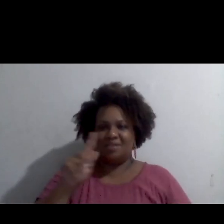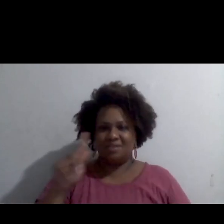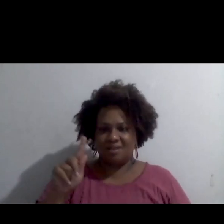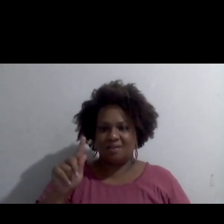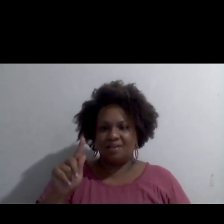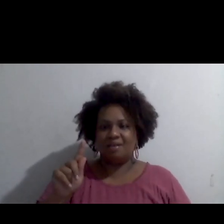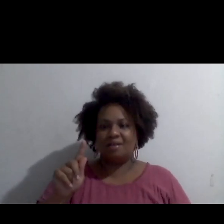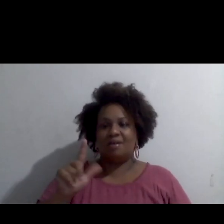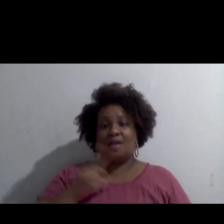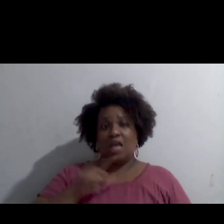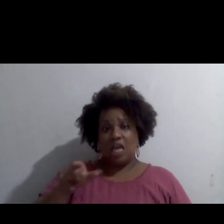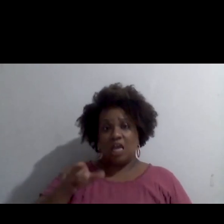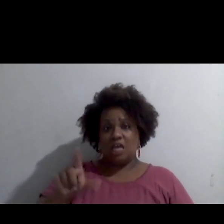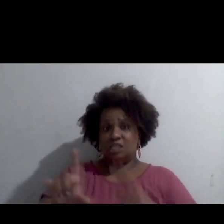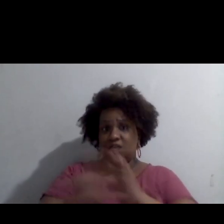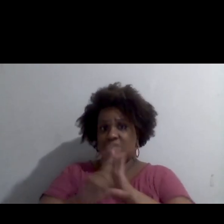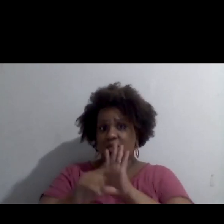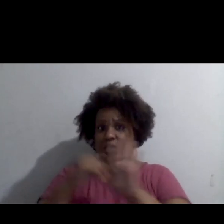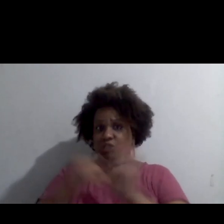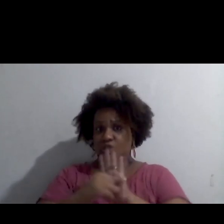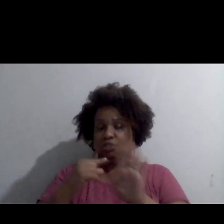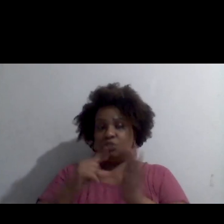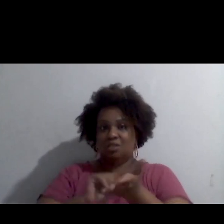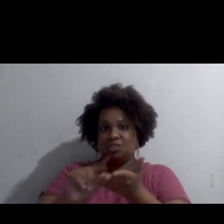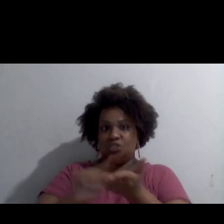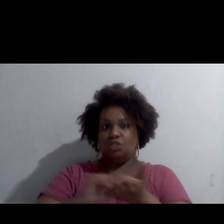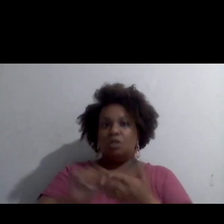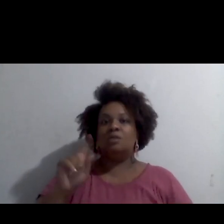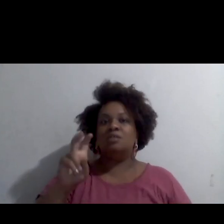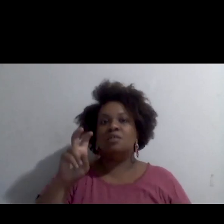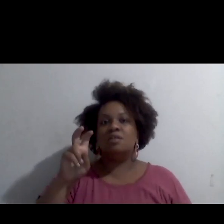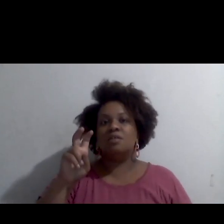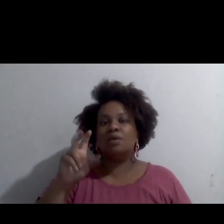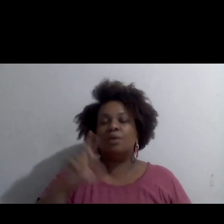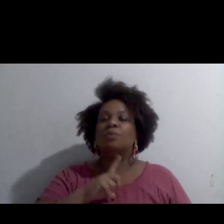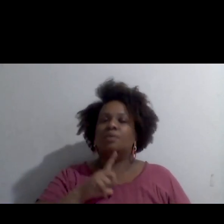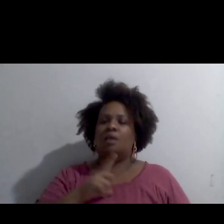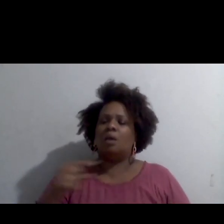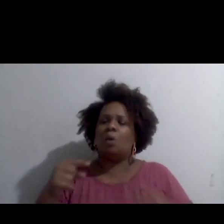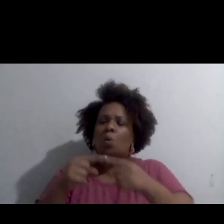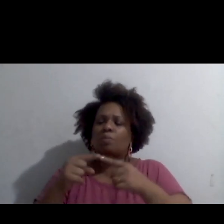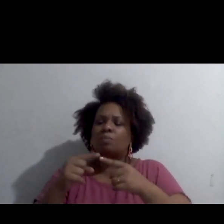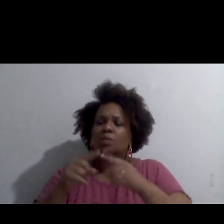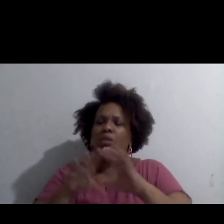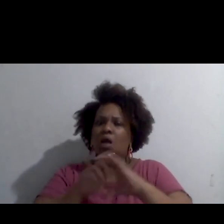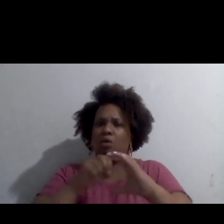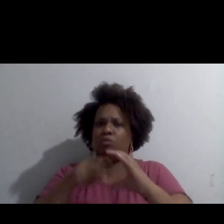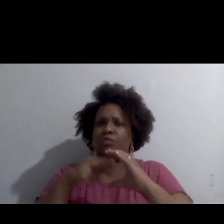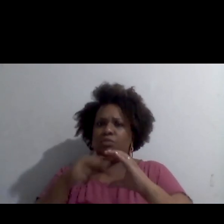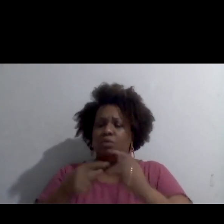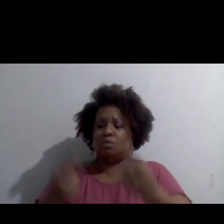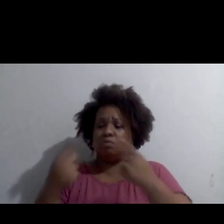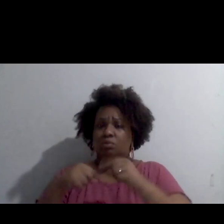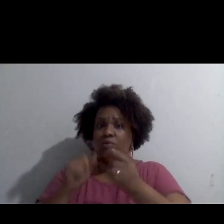a Lei Paulo Gustavo, o artigo 5, é todo vinculado, né, ao audiovisual, e o artigo 8 é vinculado às outras